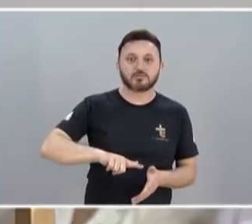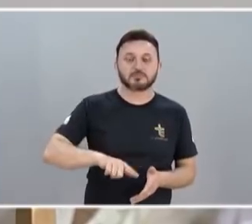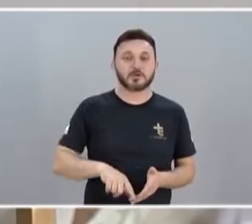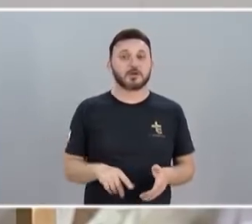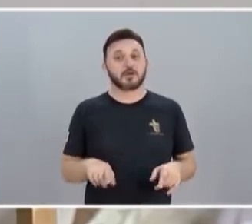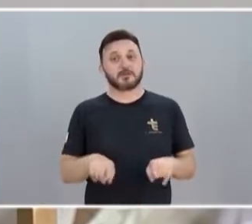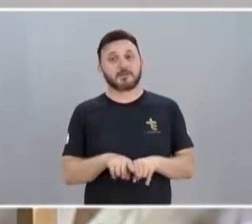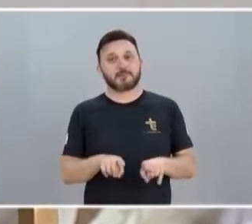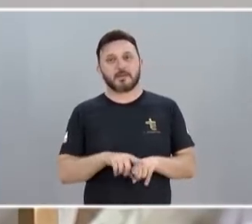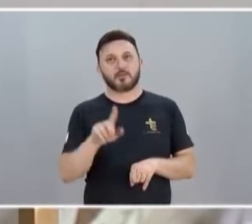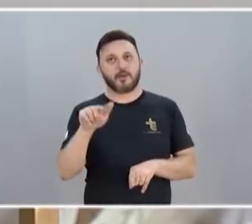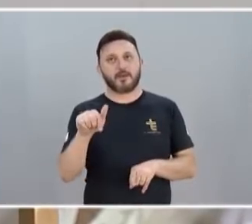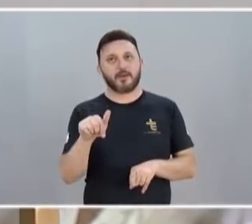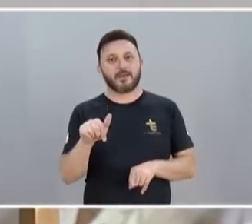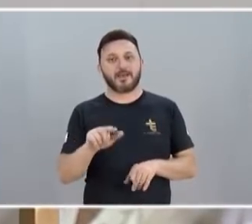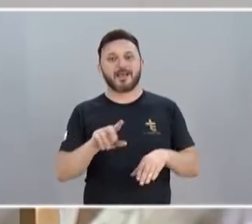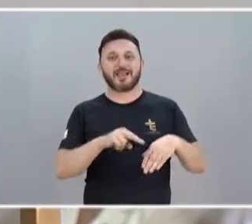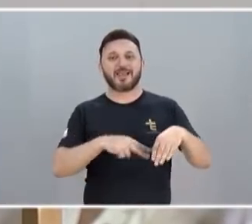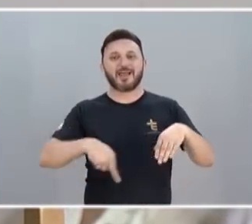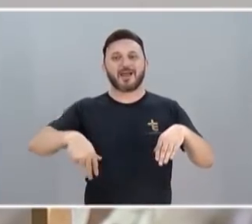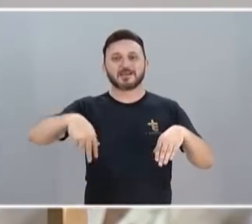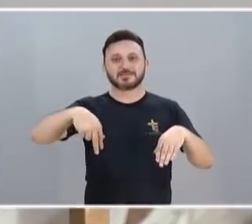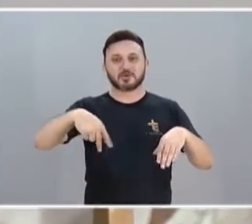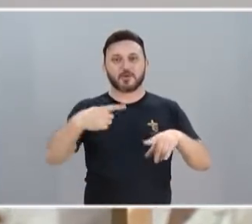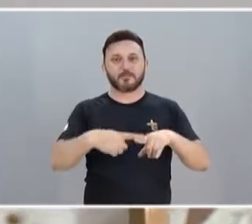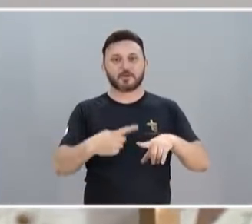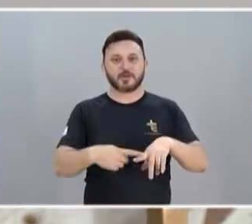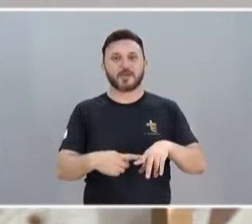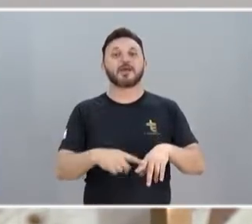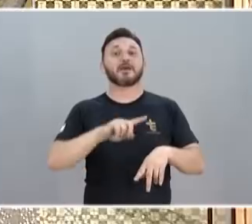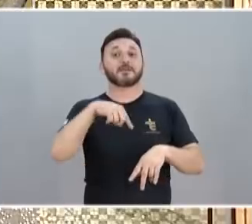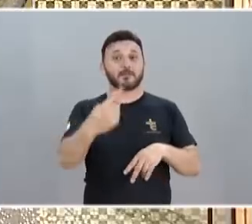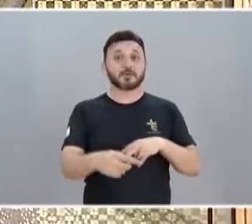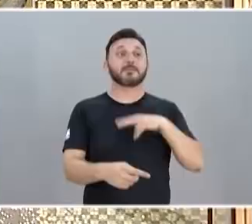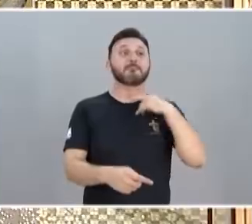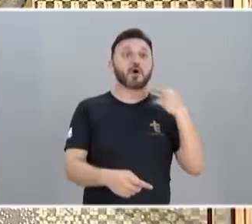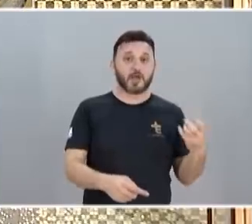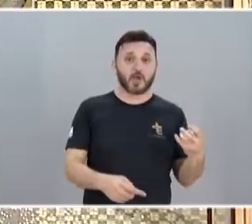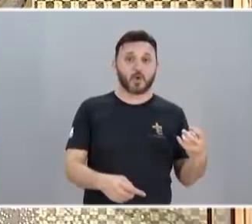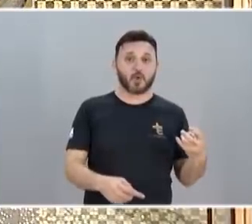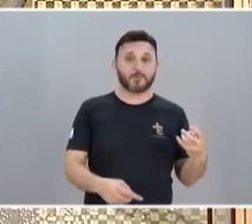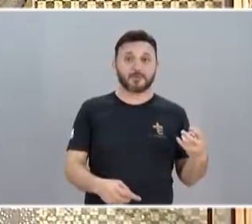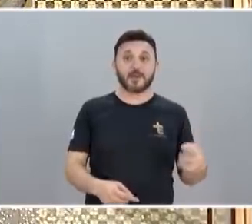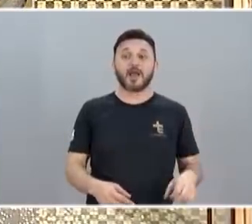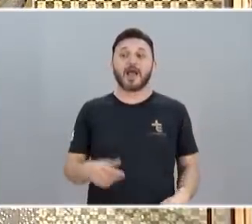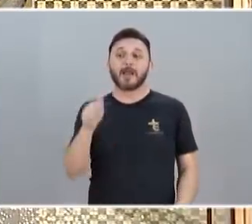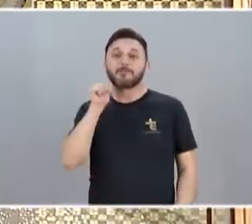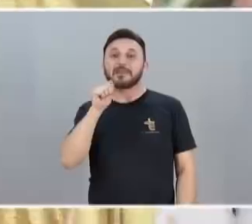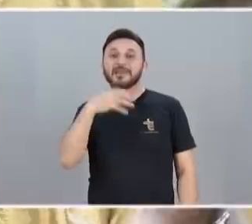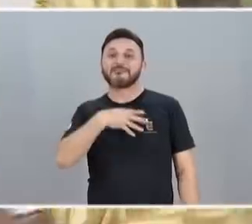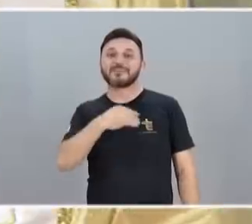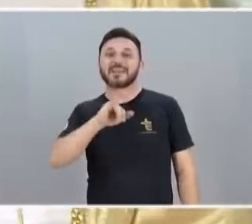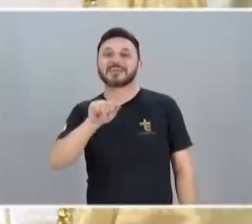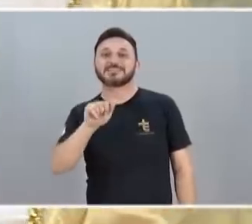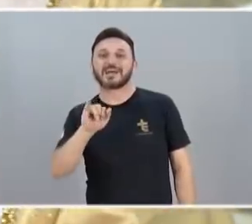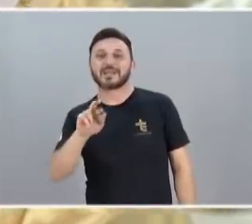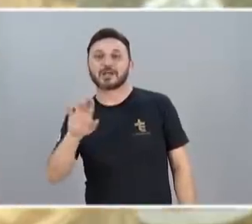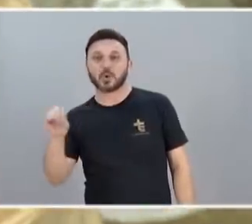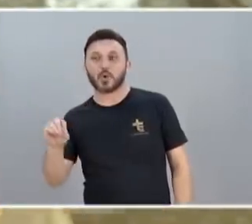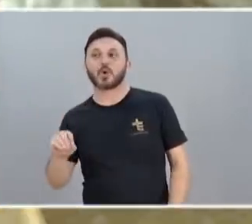eles não se tratam igual Lázaro, porque voltou a morrer. A filha de Jairo voltou a morrer, não sei, não se fala quando.